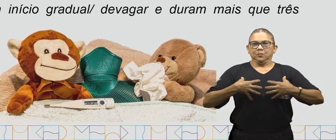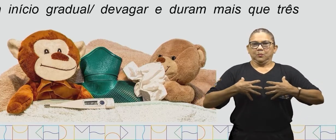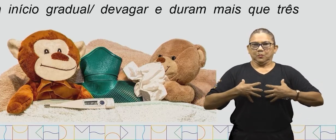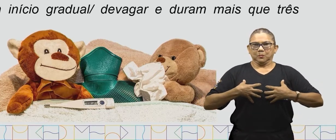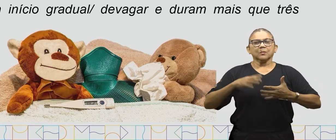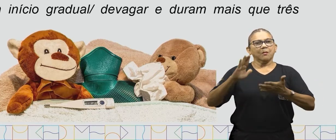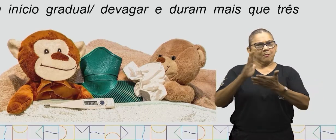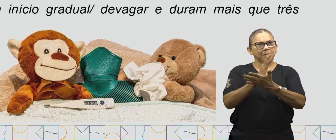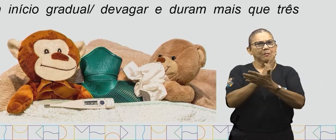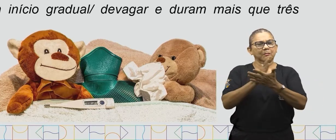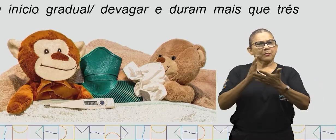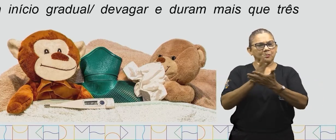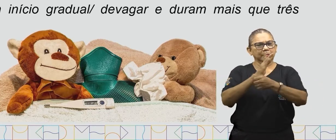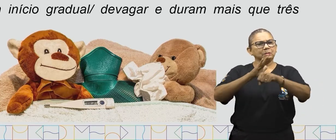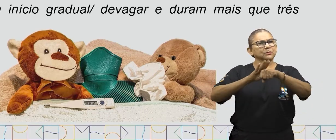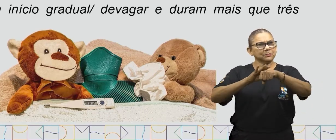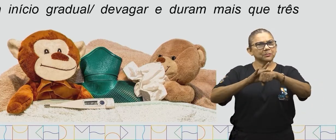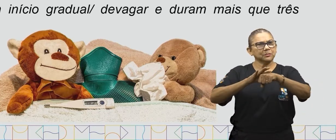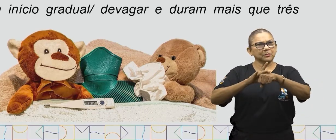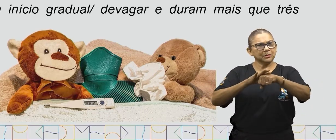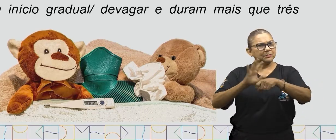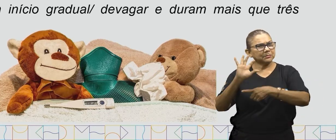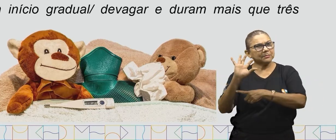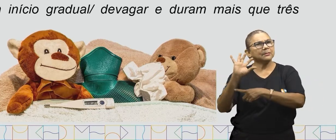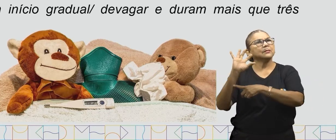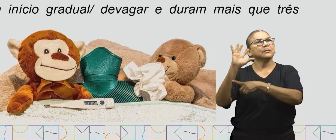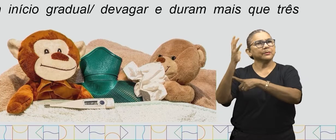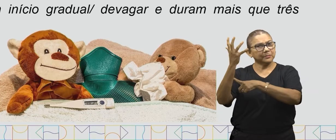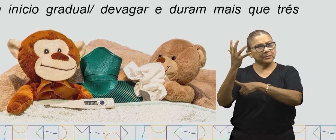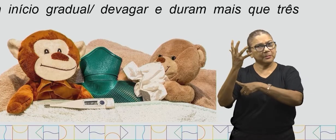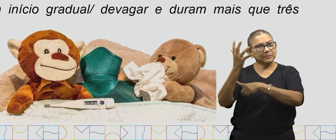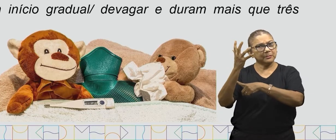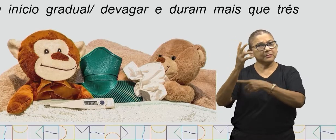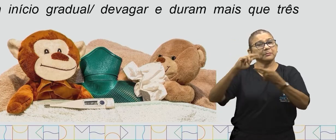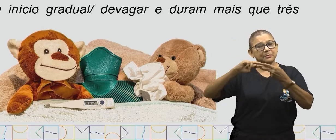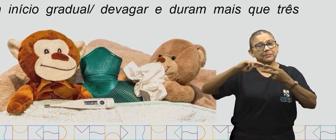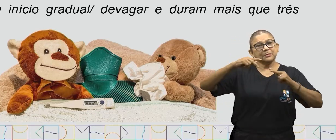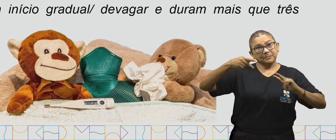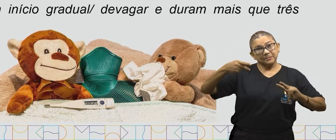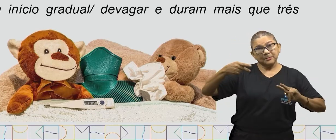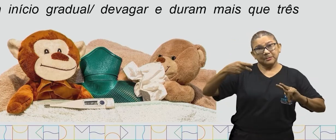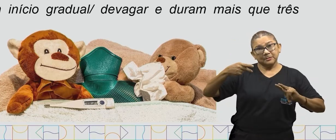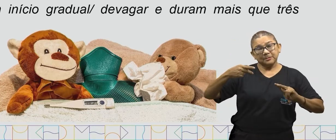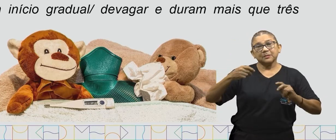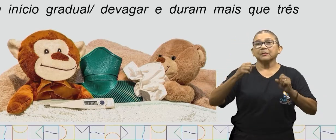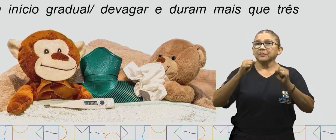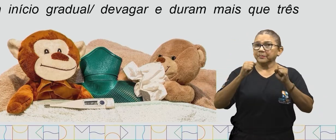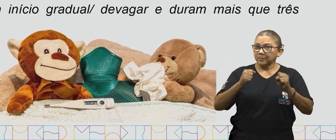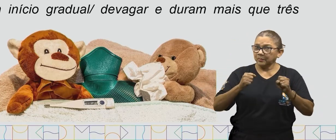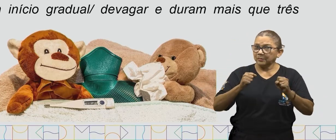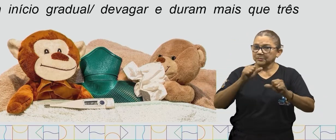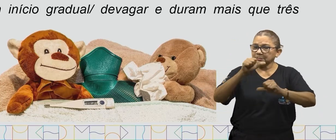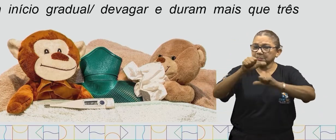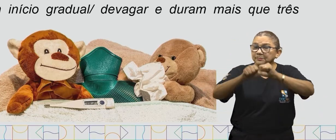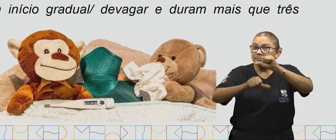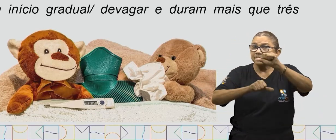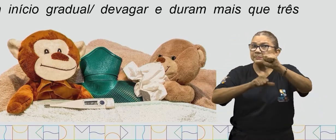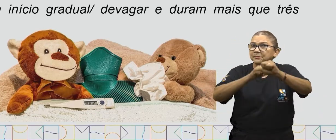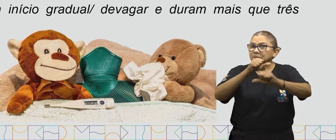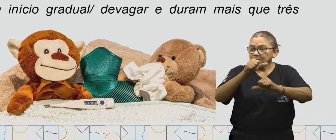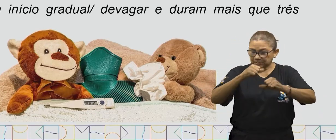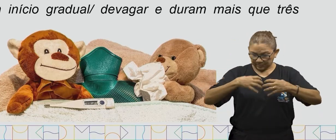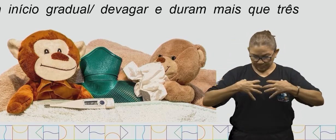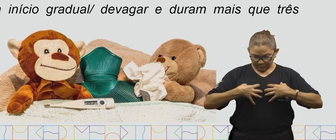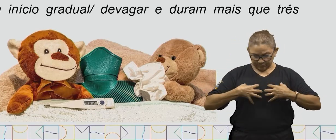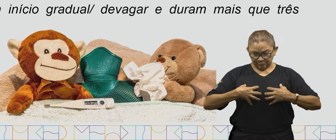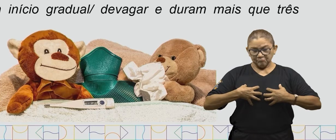são originadas de variações genéticas, que podem alterar forma ou função dos